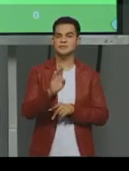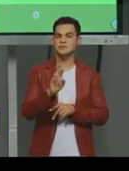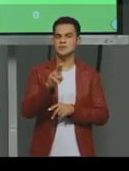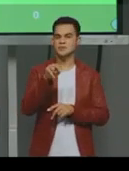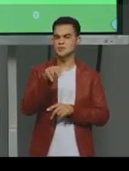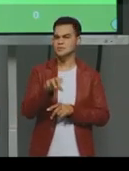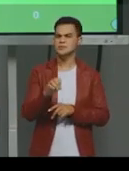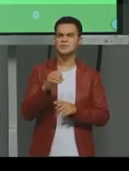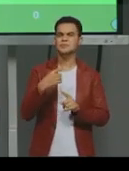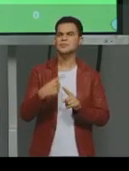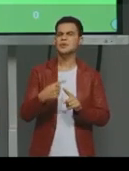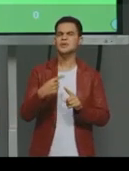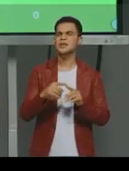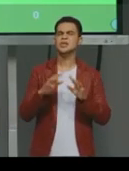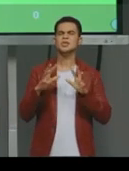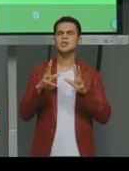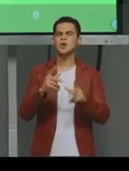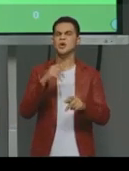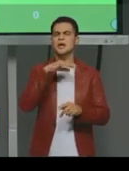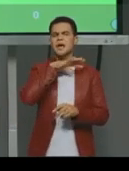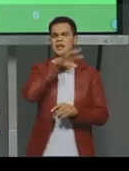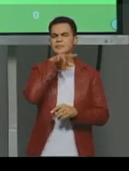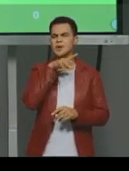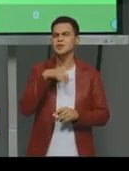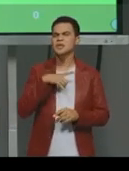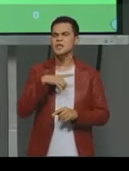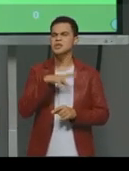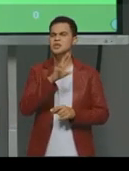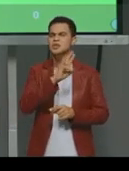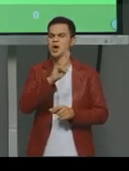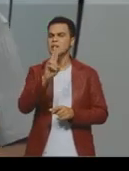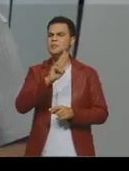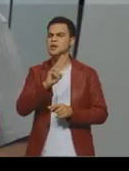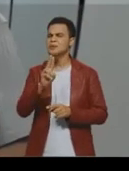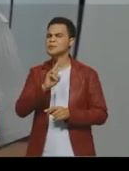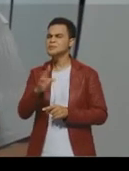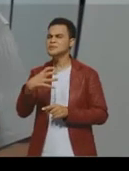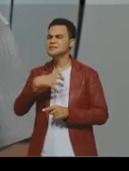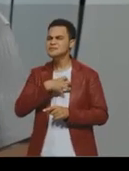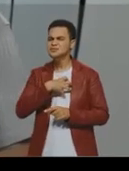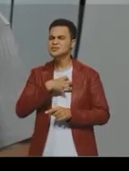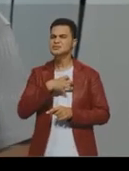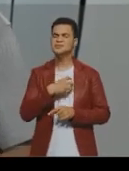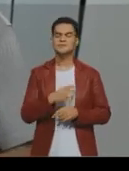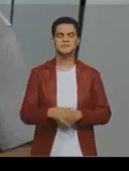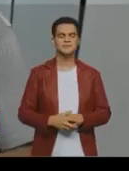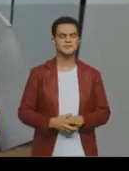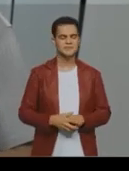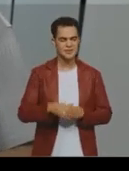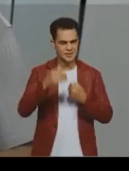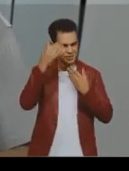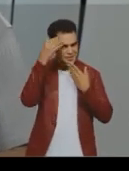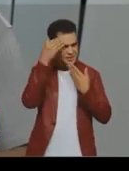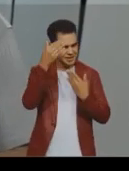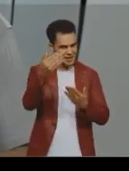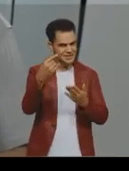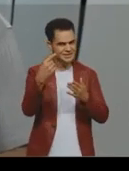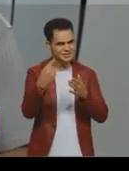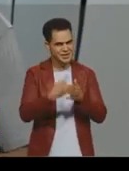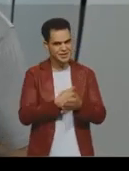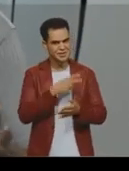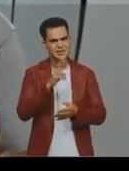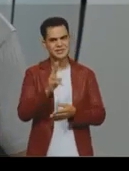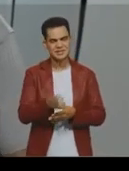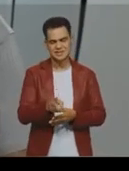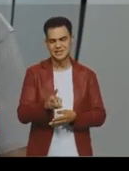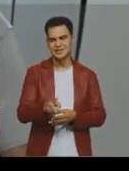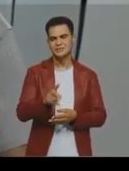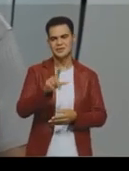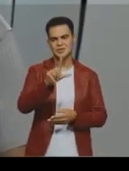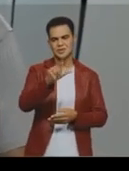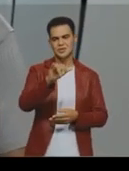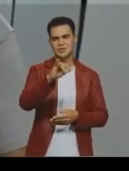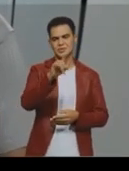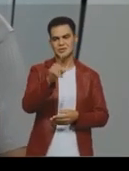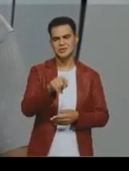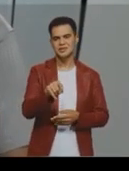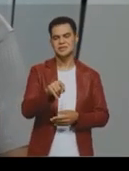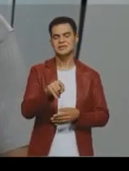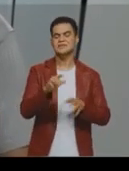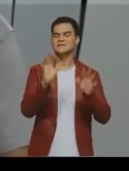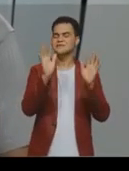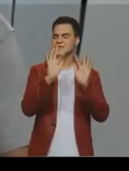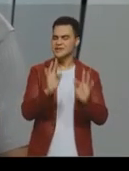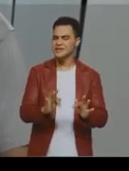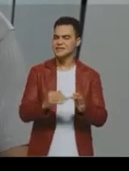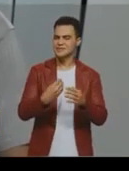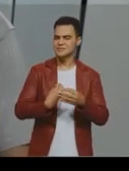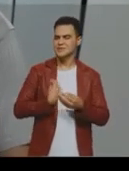animais têm nomes científicos? Obrigado por sua pergunta, Luiz Fernando, como sempre participando bastante aí, a gente fica feliz